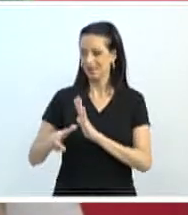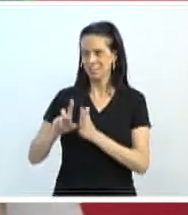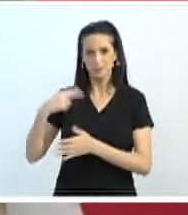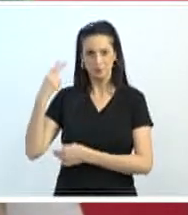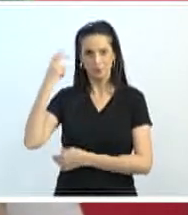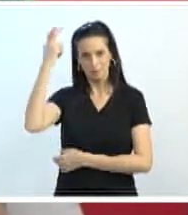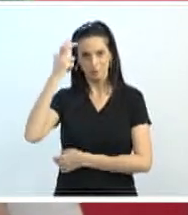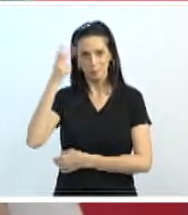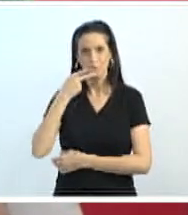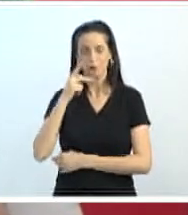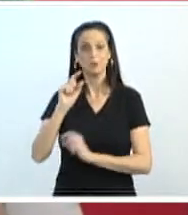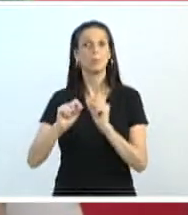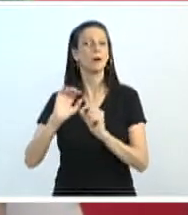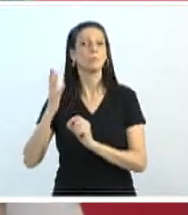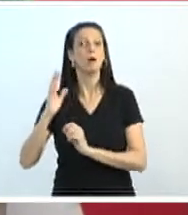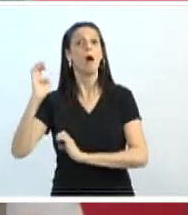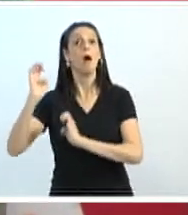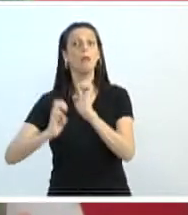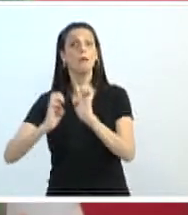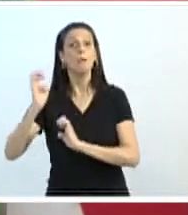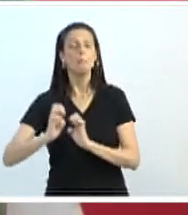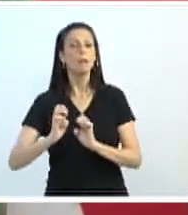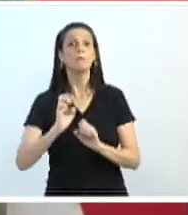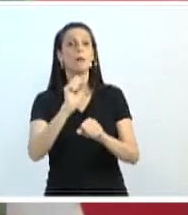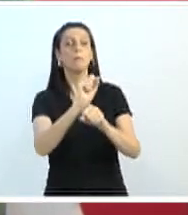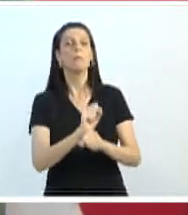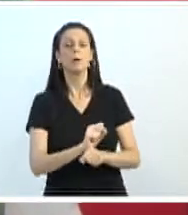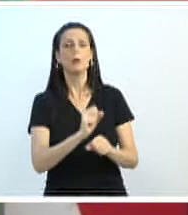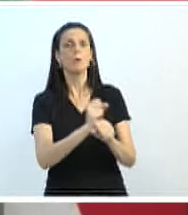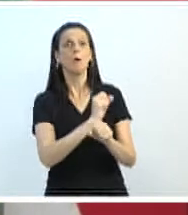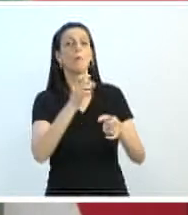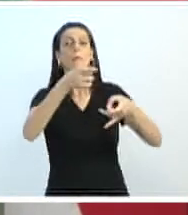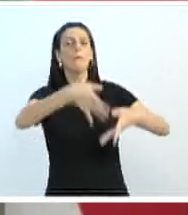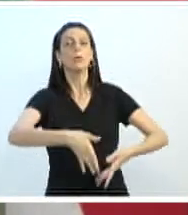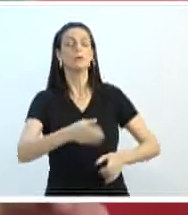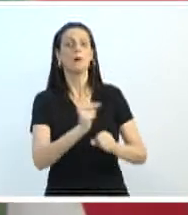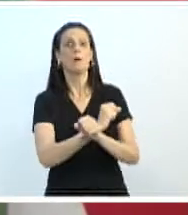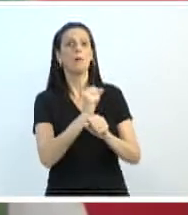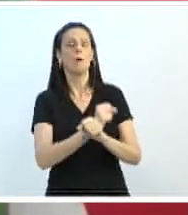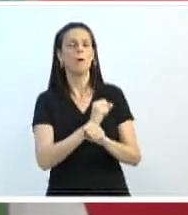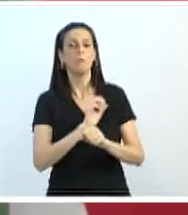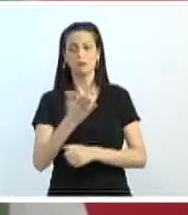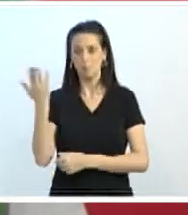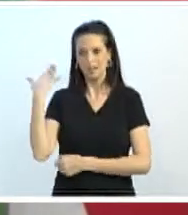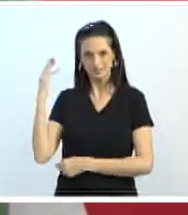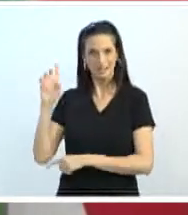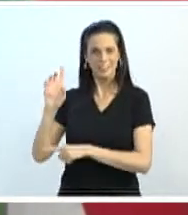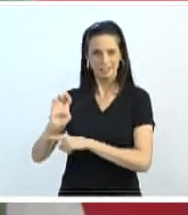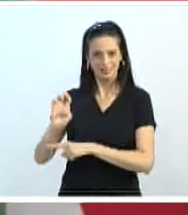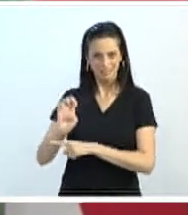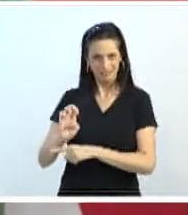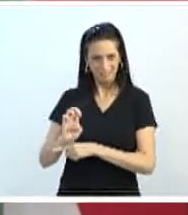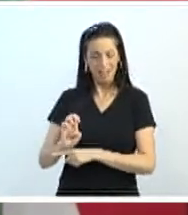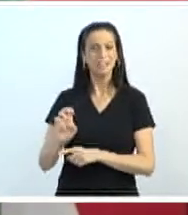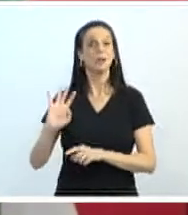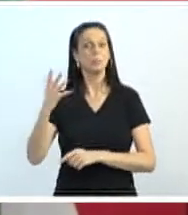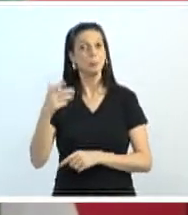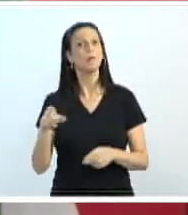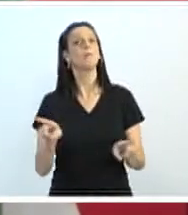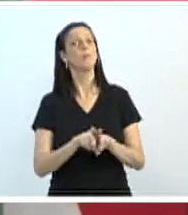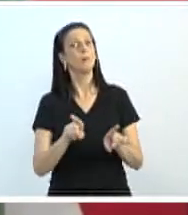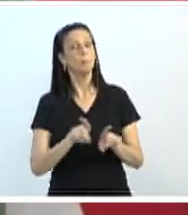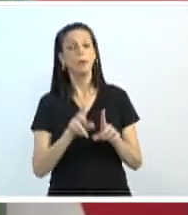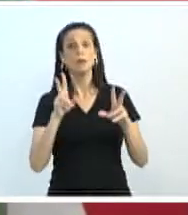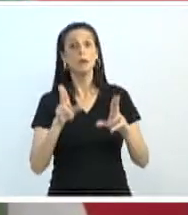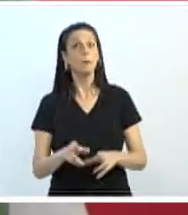da empresa que abandonou a obra do governo do Estado, né, que era o viaduto sobre a Guilherme Scharf, ali no prolongamento da